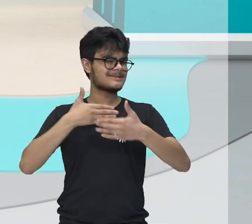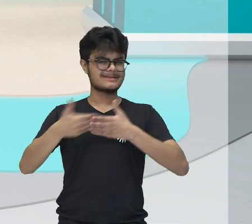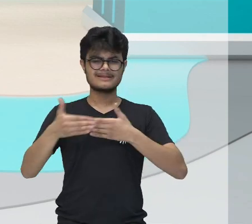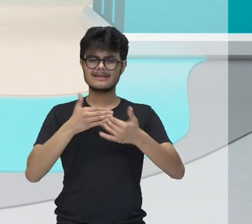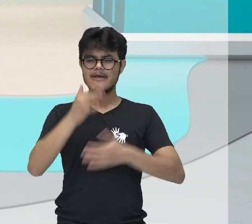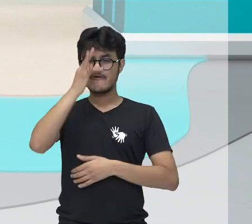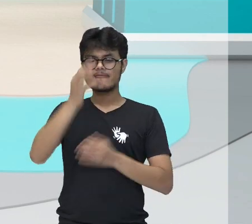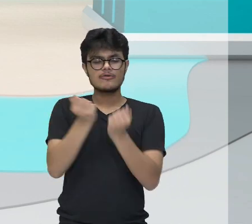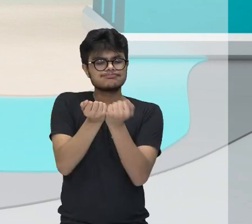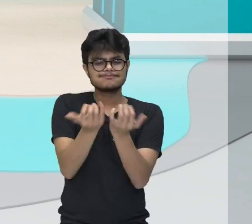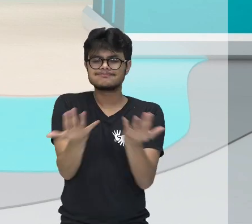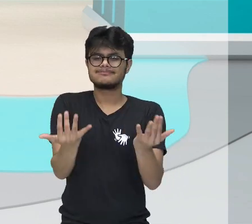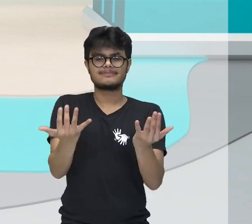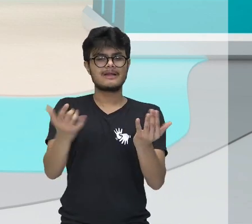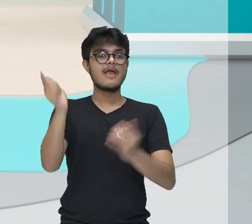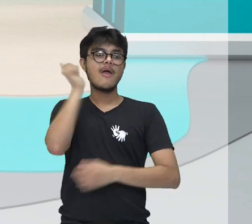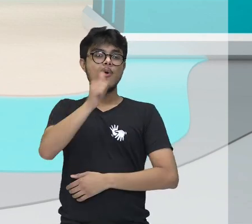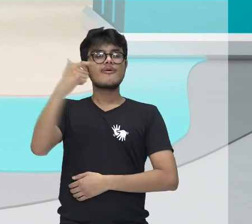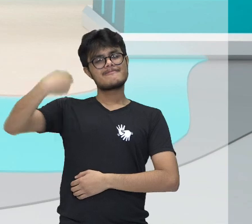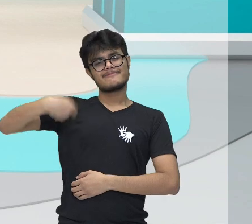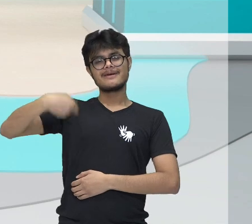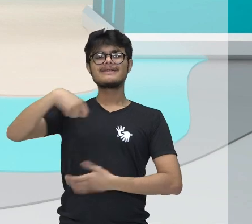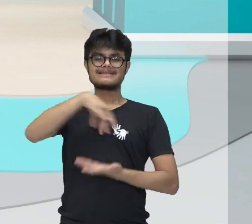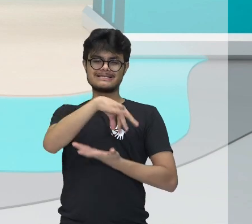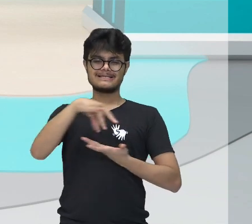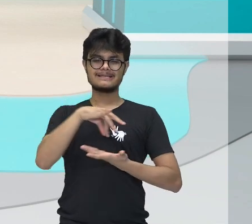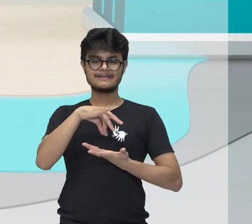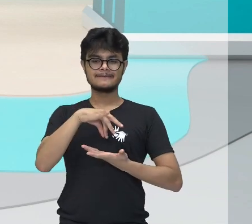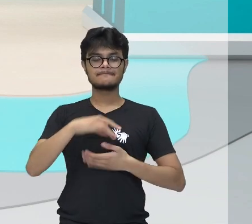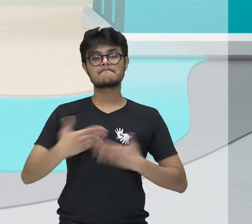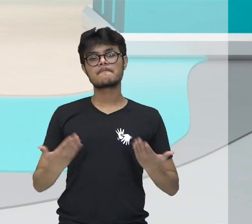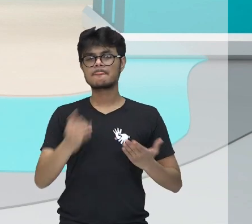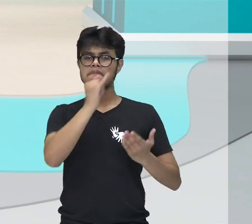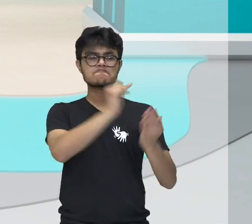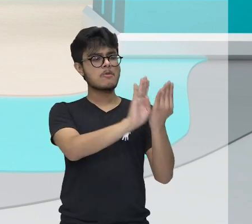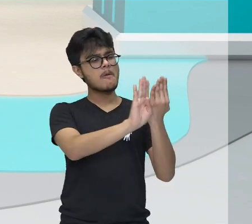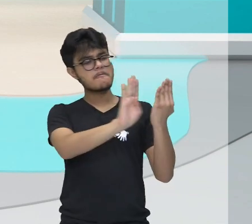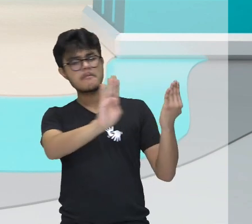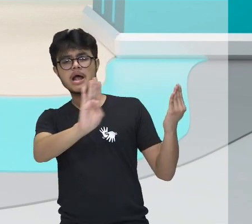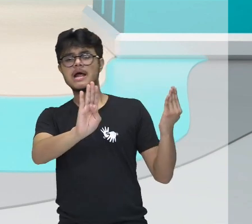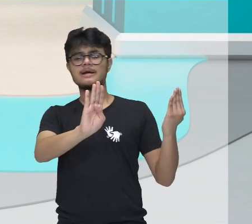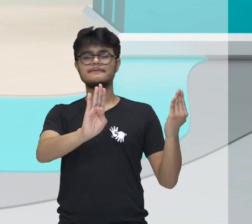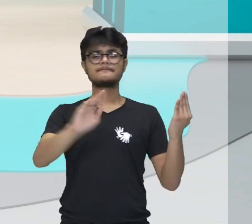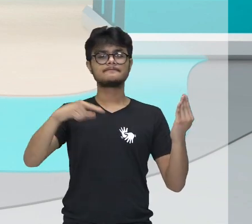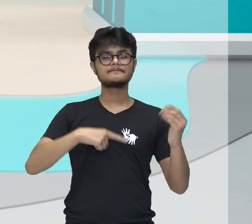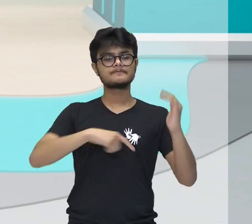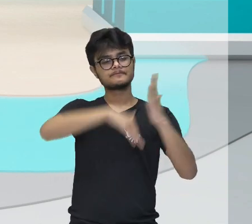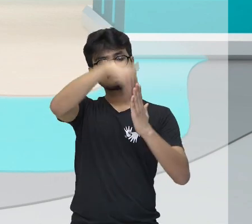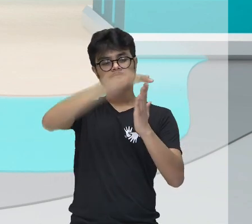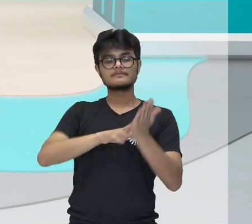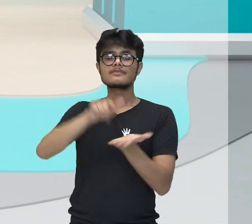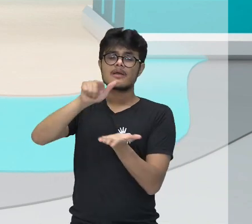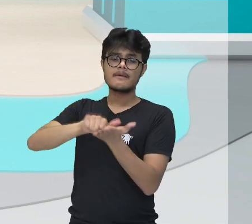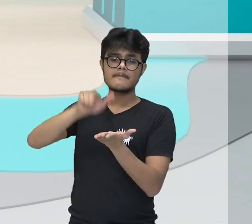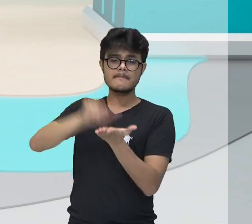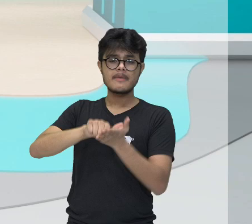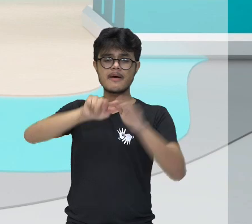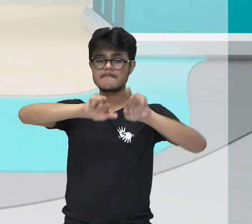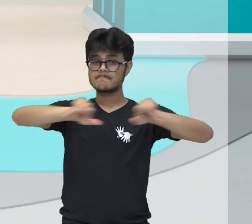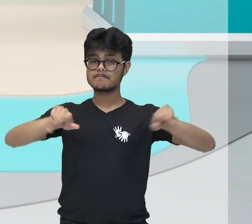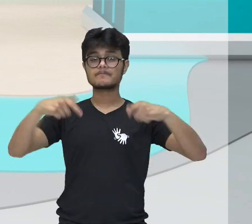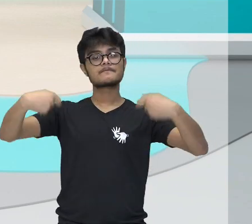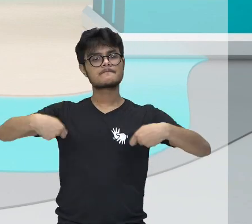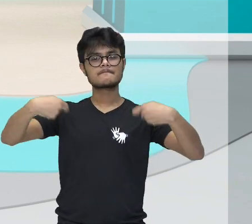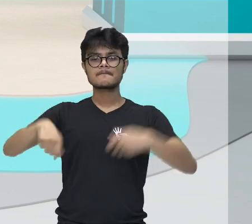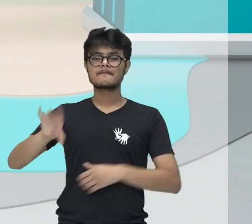que seja o suporte, ou seja, a parede, a tela, o papel. Então, ele precisa